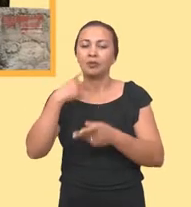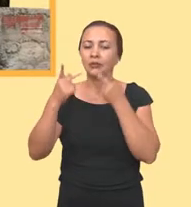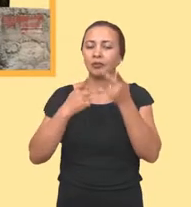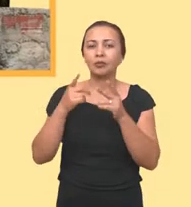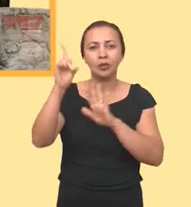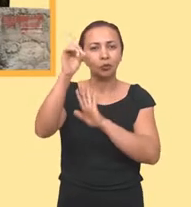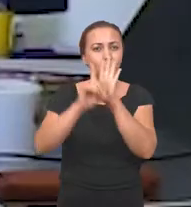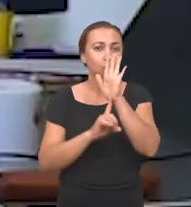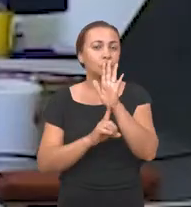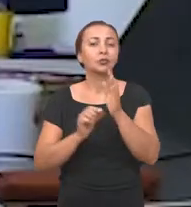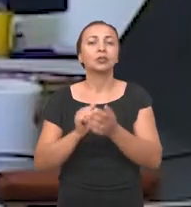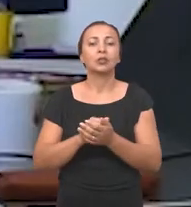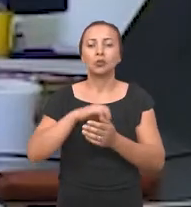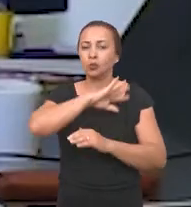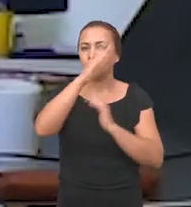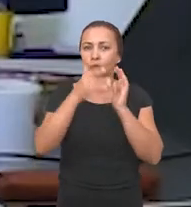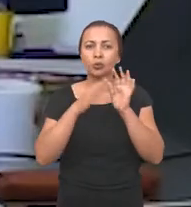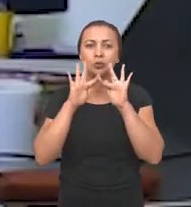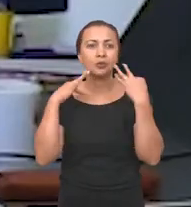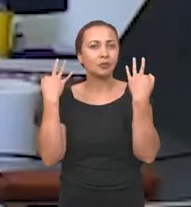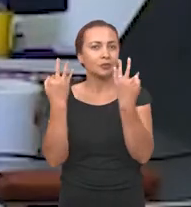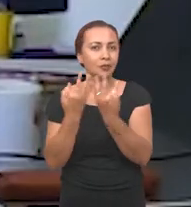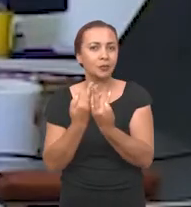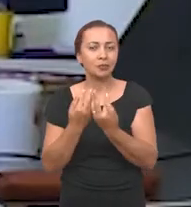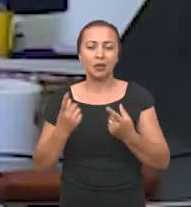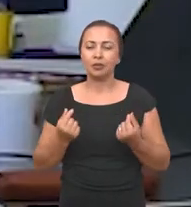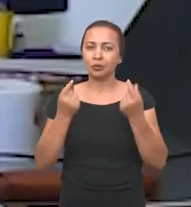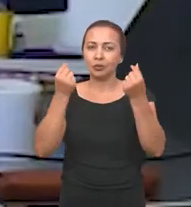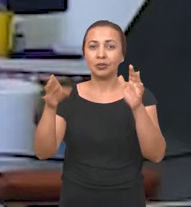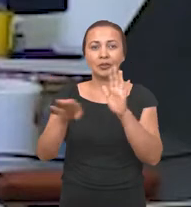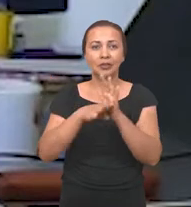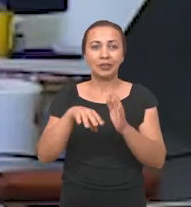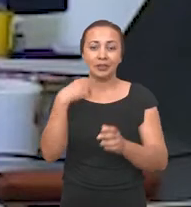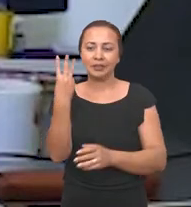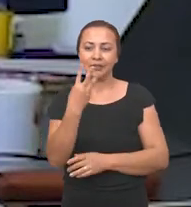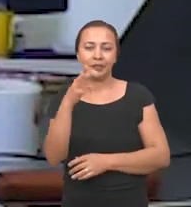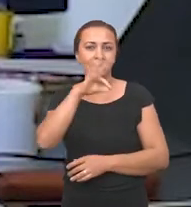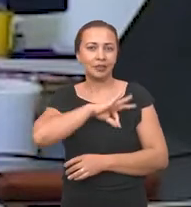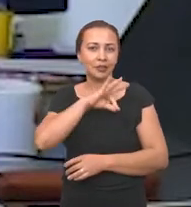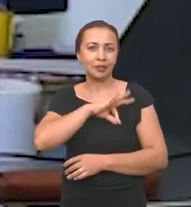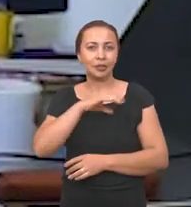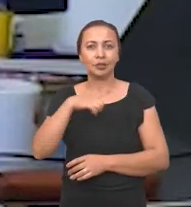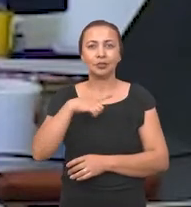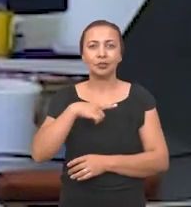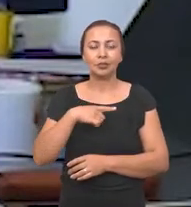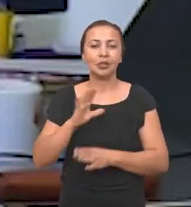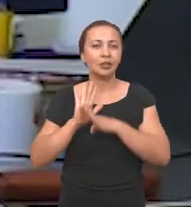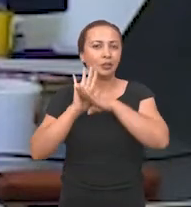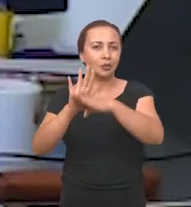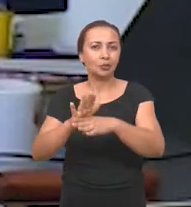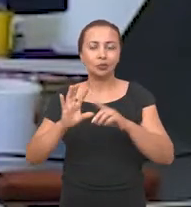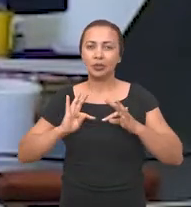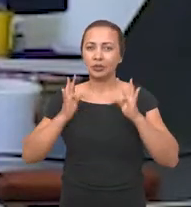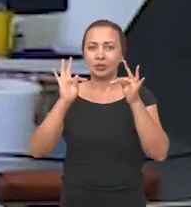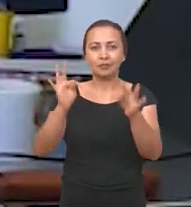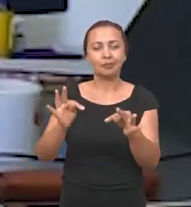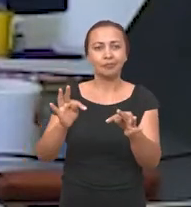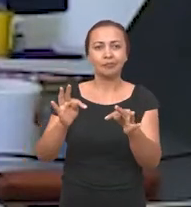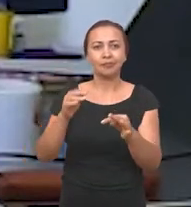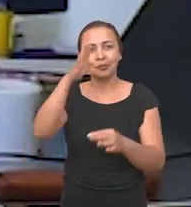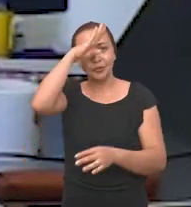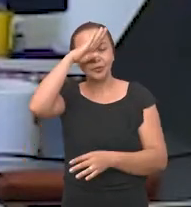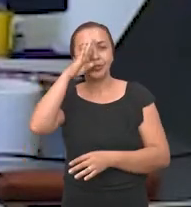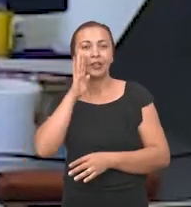11.888, que fala do direito de toda família com renda até 3 salários mínimos de ter assistência